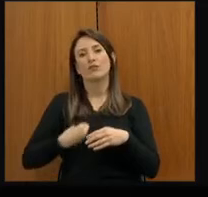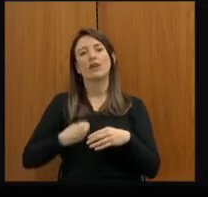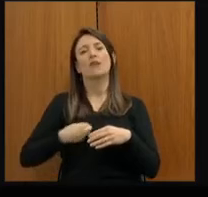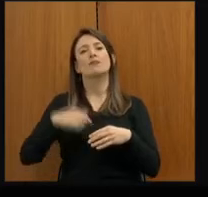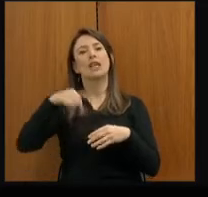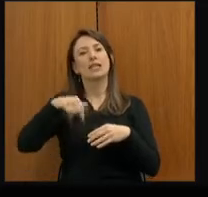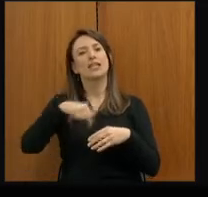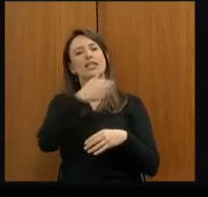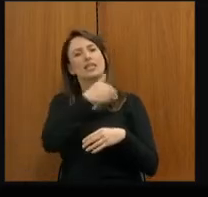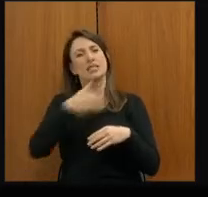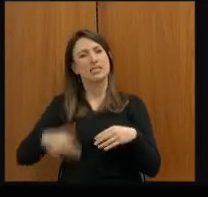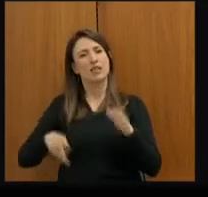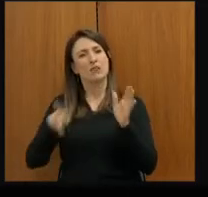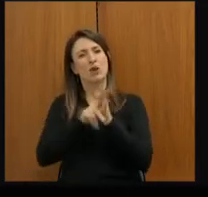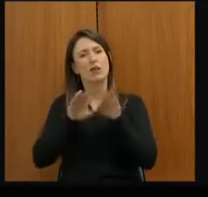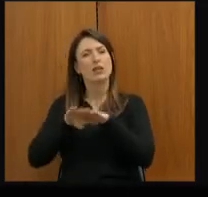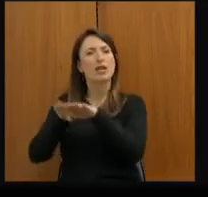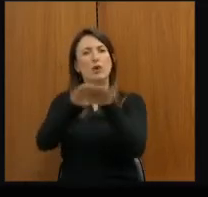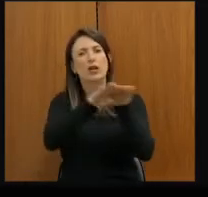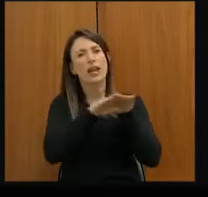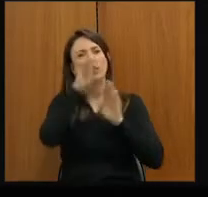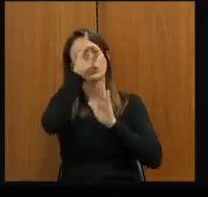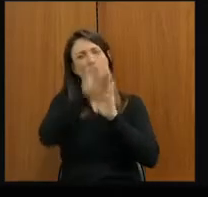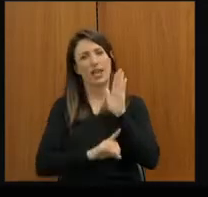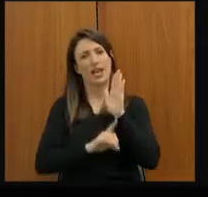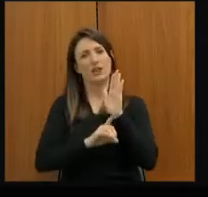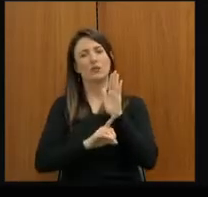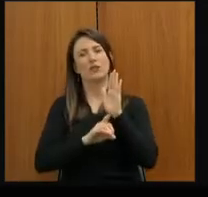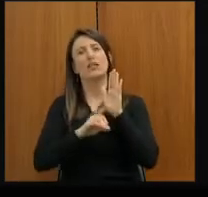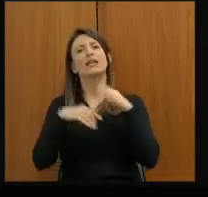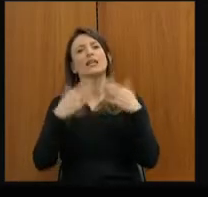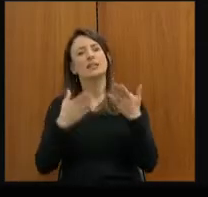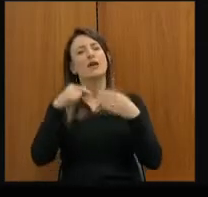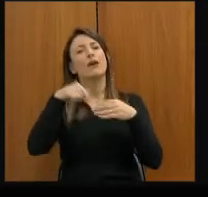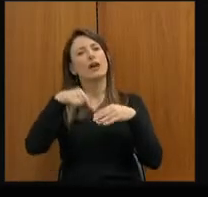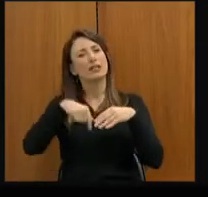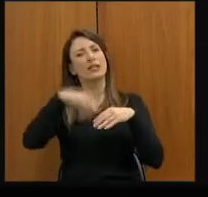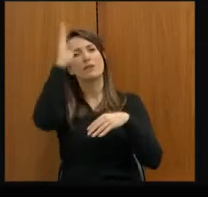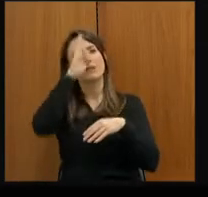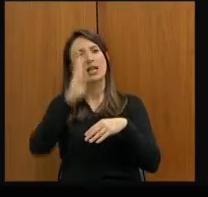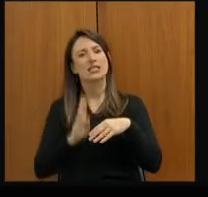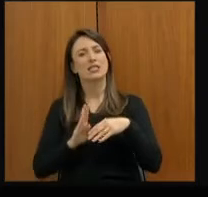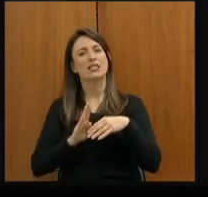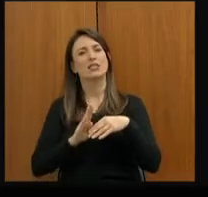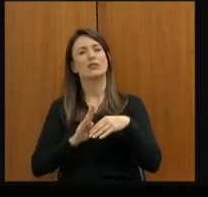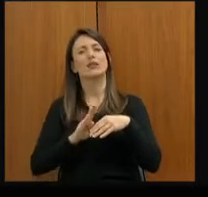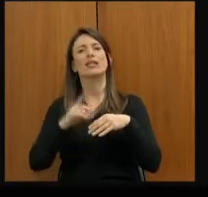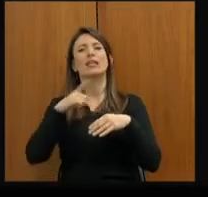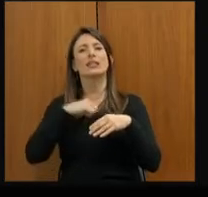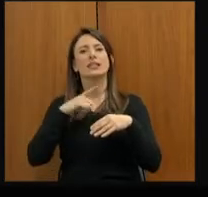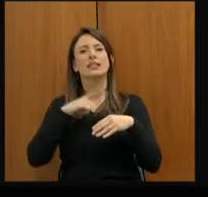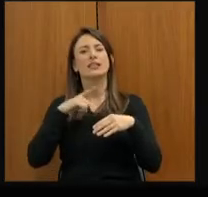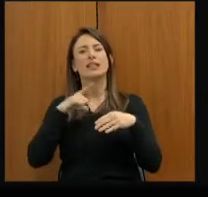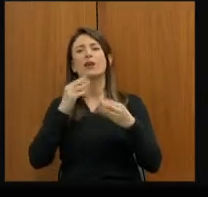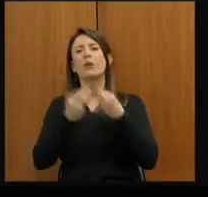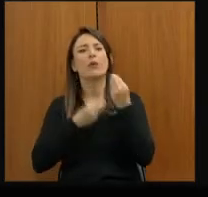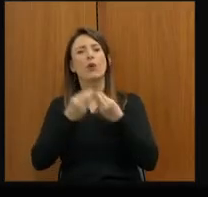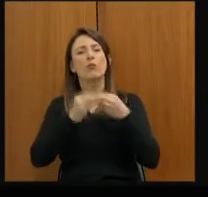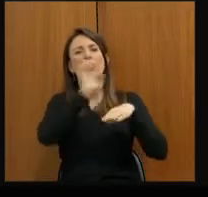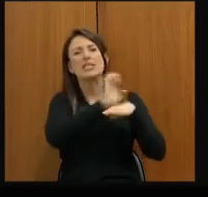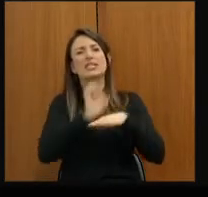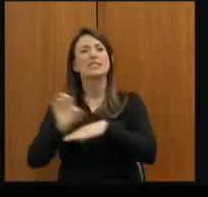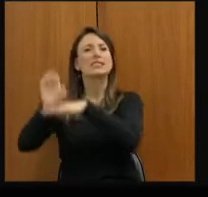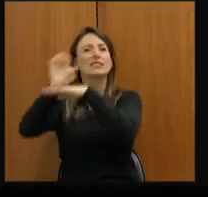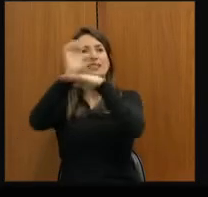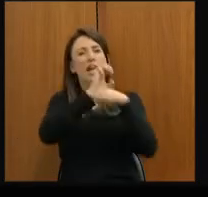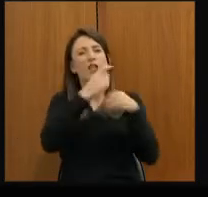os poderes da República a República Federativa do Brasil é formada pela união indissolúvel dos estados e municípios e